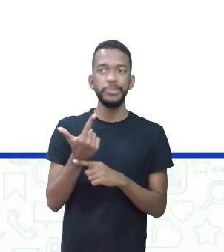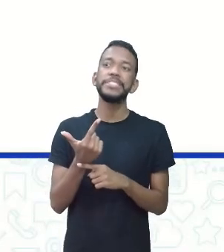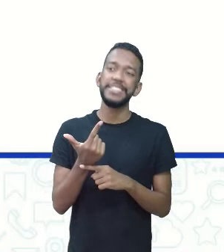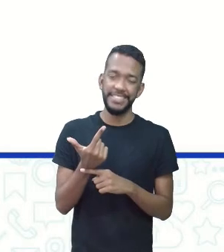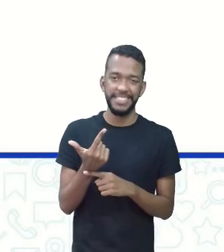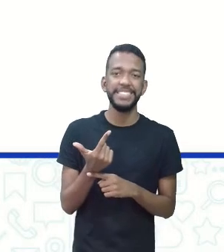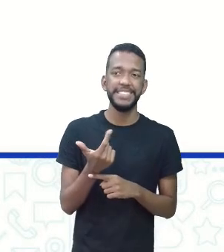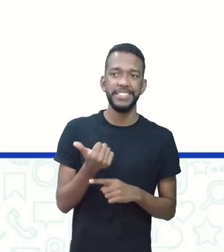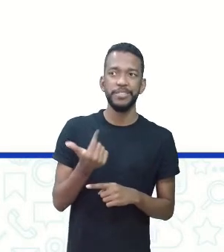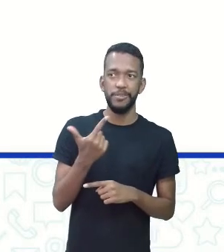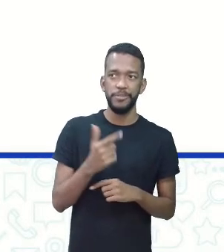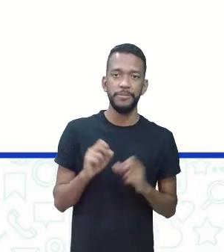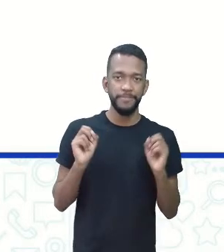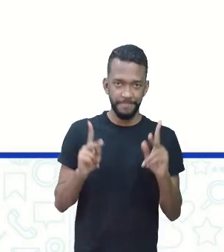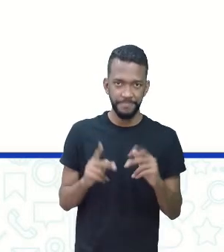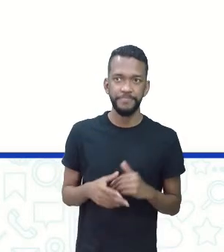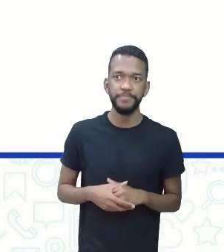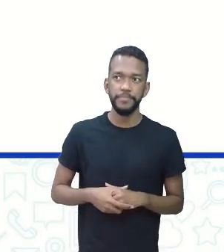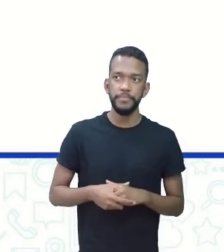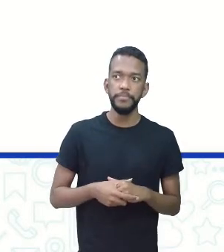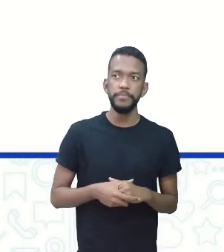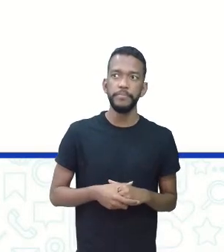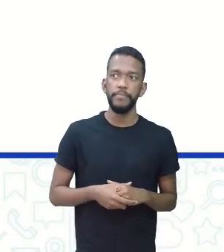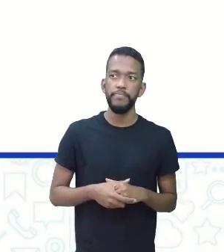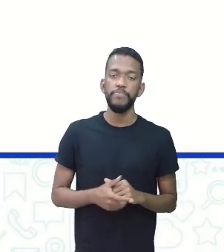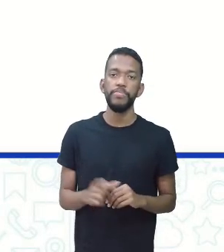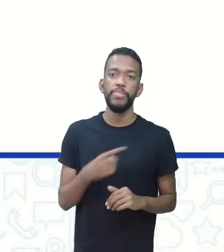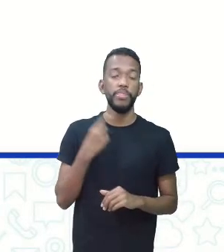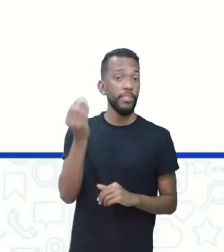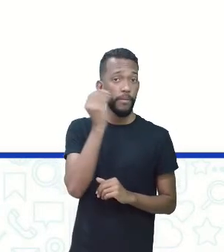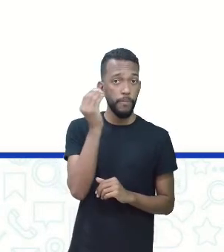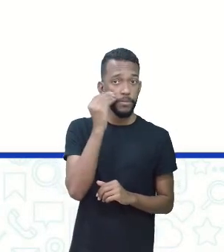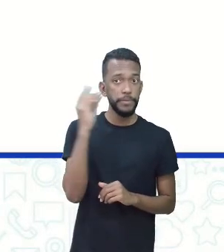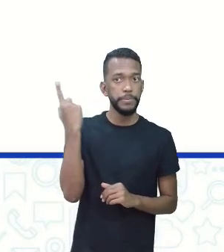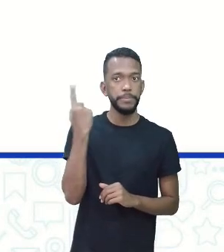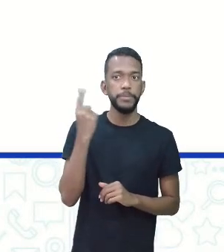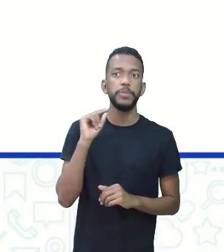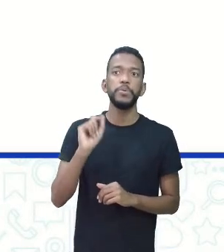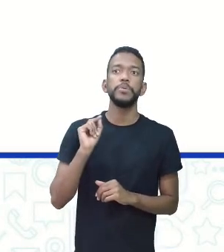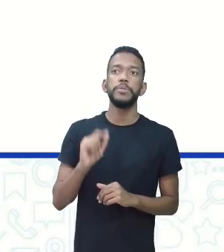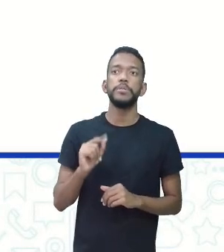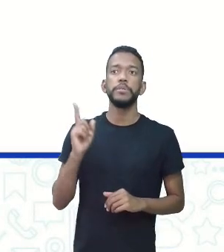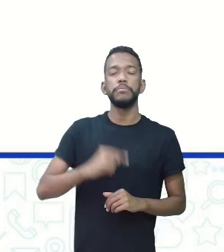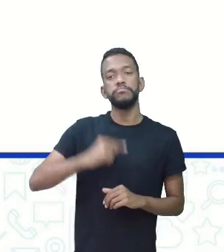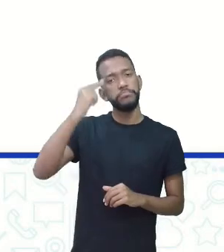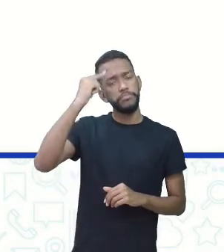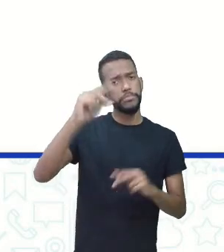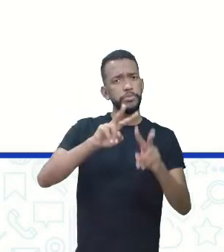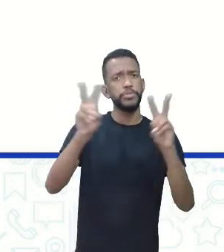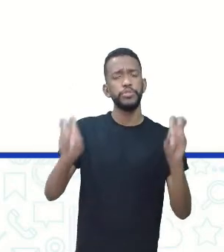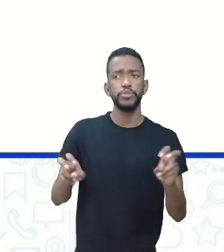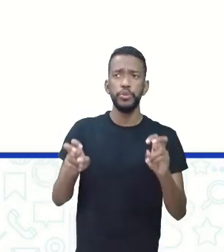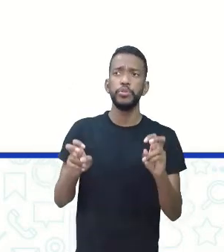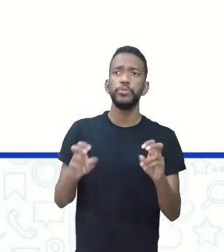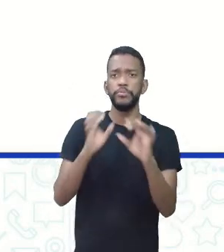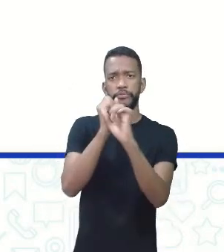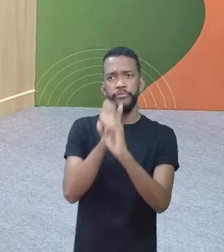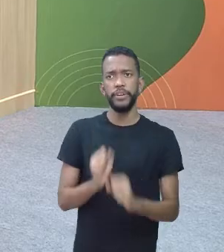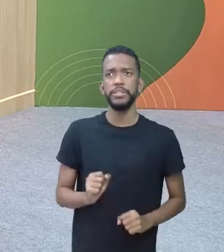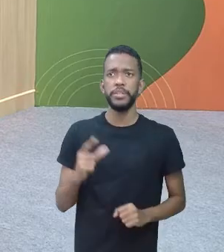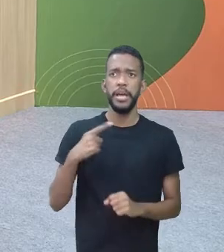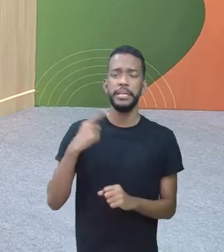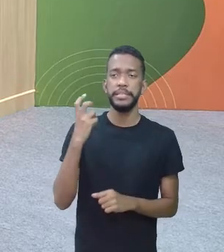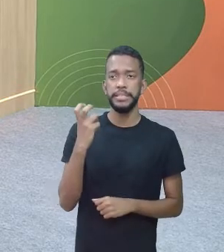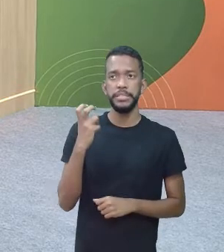maçã verde. Beleza? Primeira coisa que a gente observou nessa questão foi a ideia da fração que foi dada,